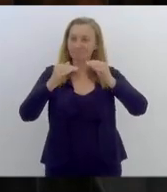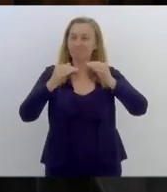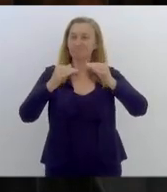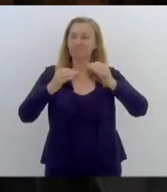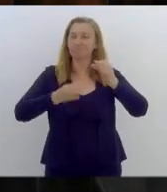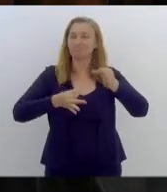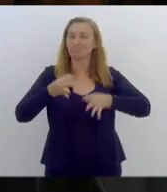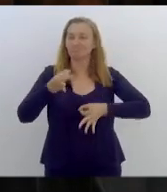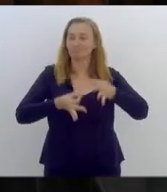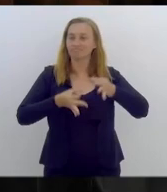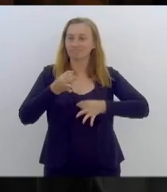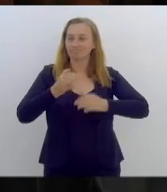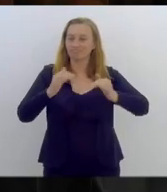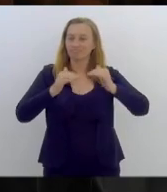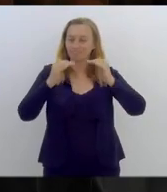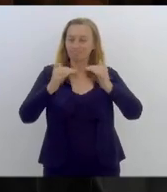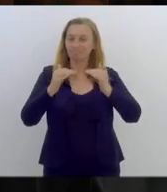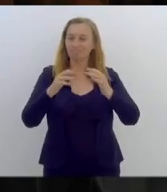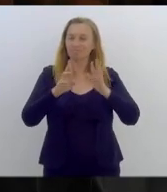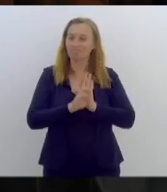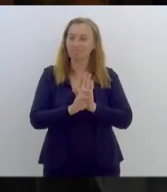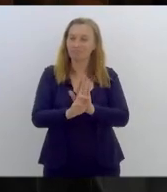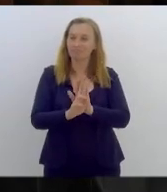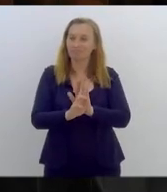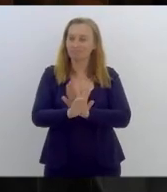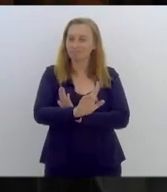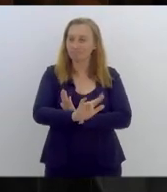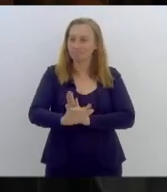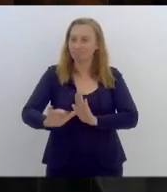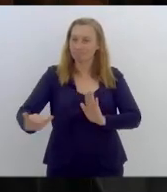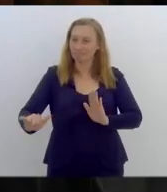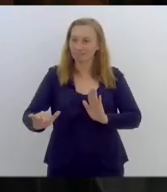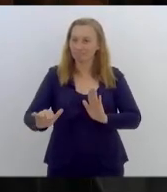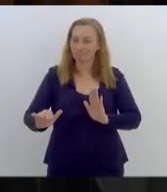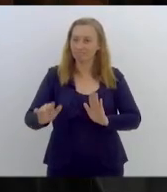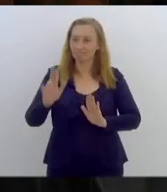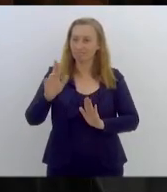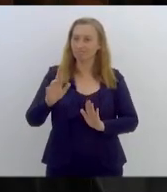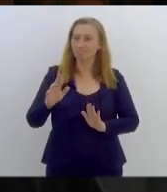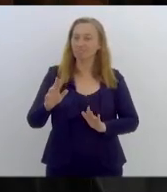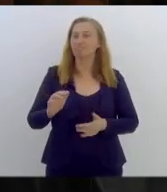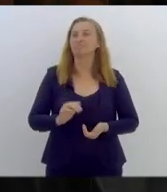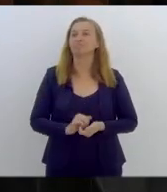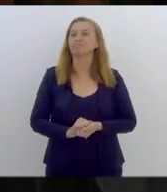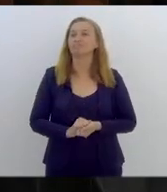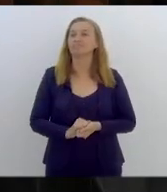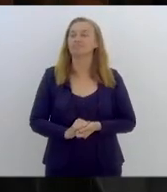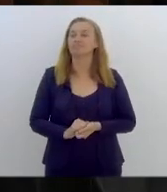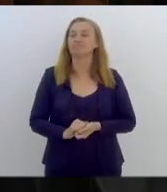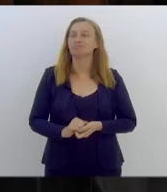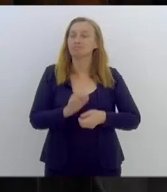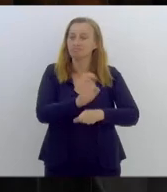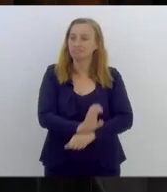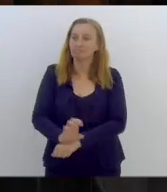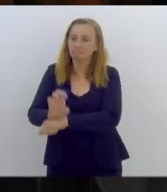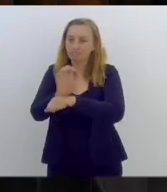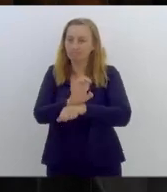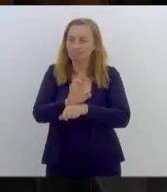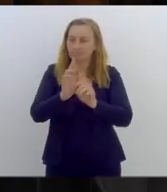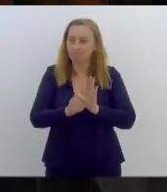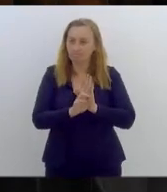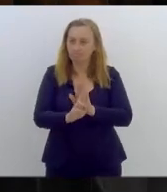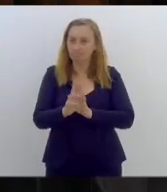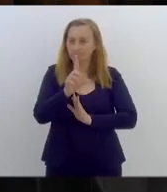com diversos representantes da união com representantes dos estados e do Distrito